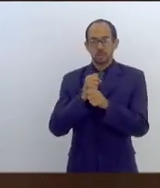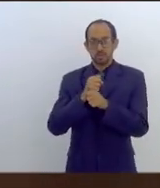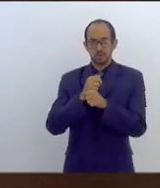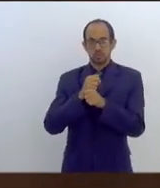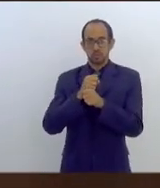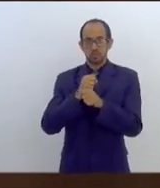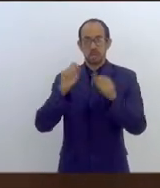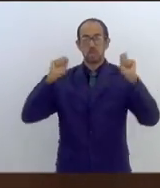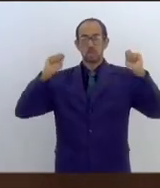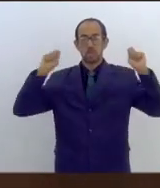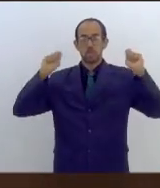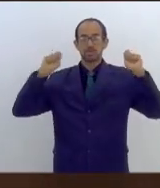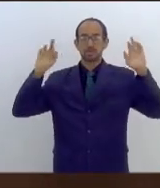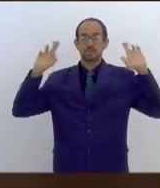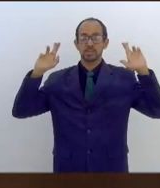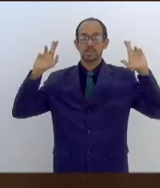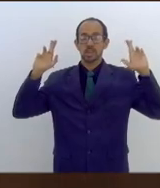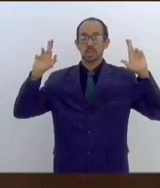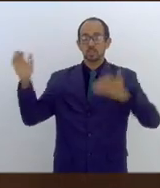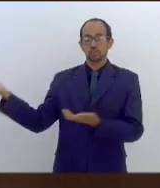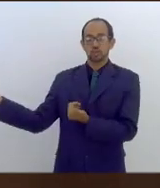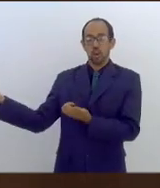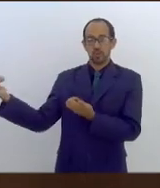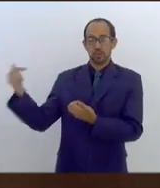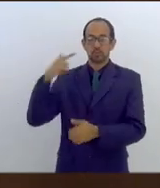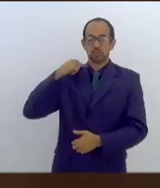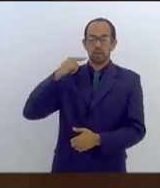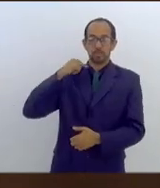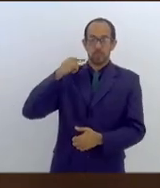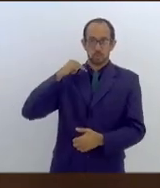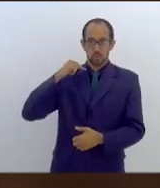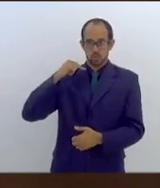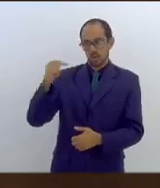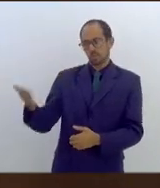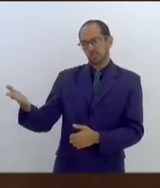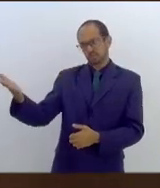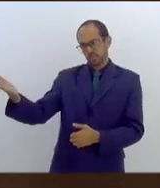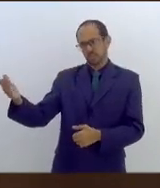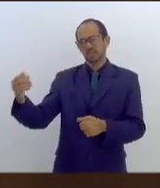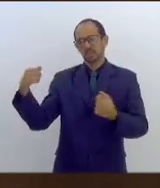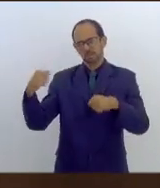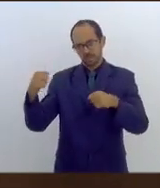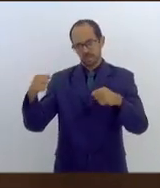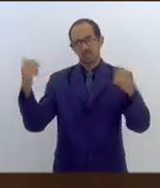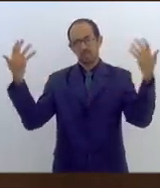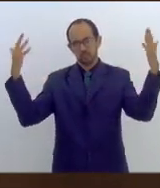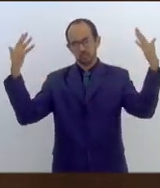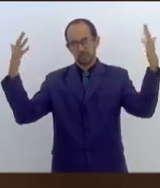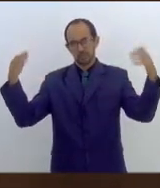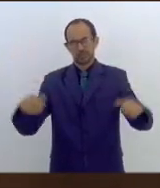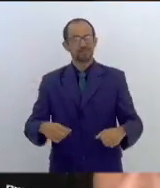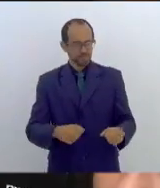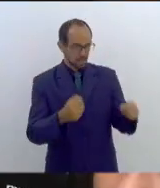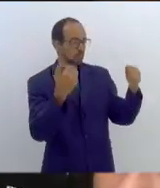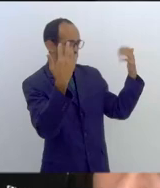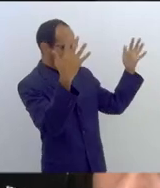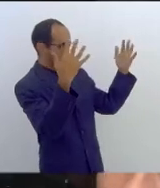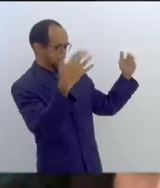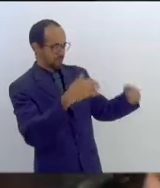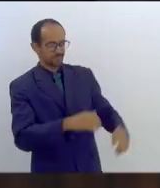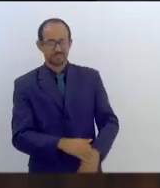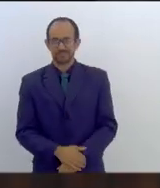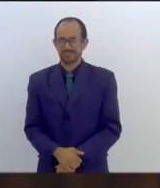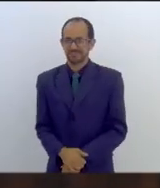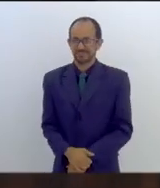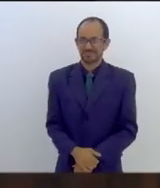a segunda torcida mais antiga do Brasil, merece, Vossa Excelência, pelo menos um viva. Viva. Deputado Luiz